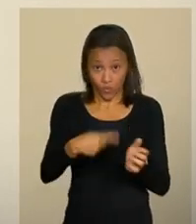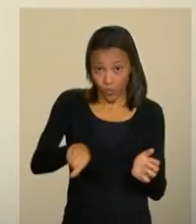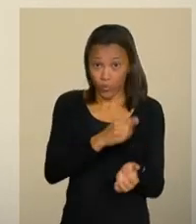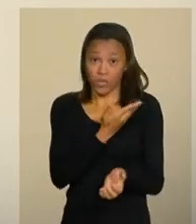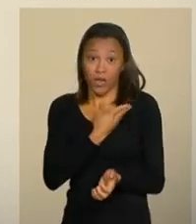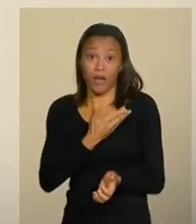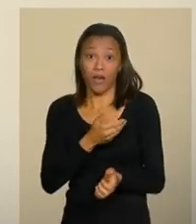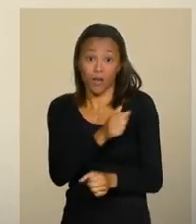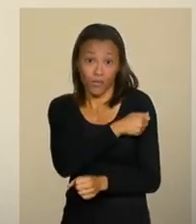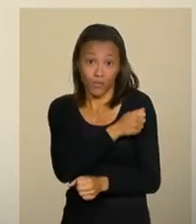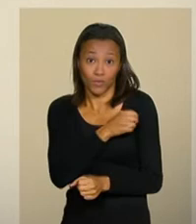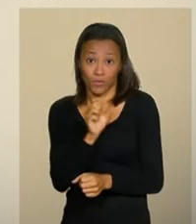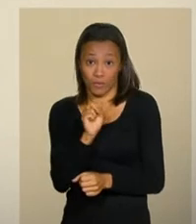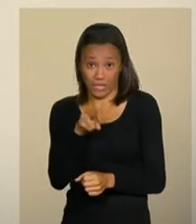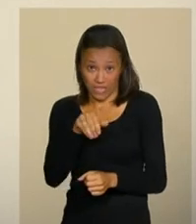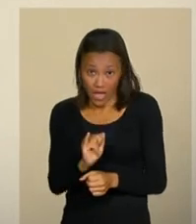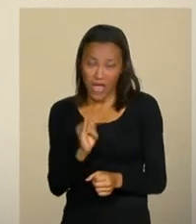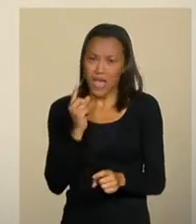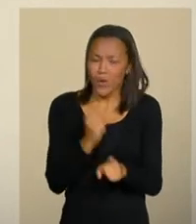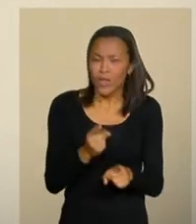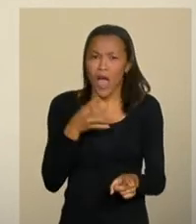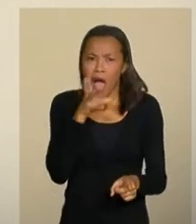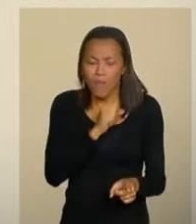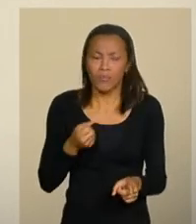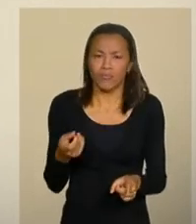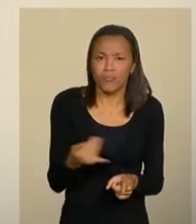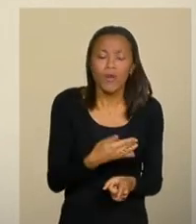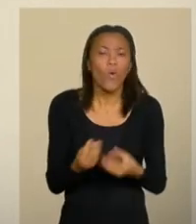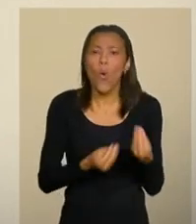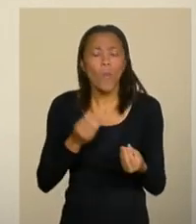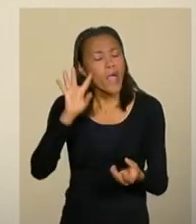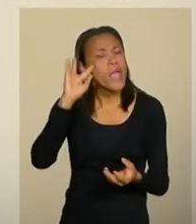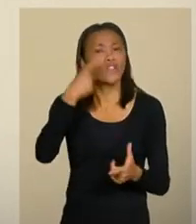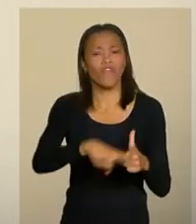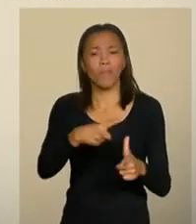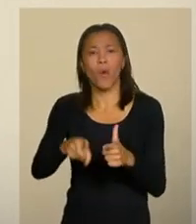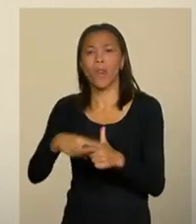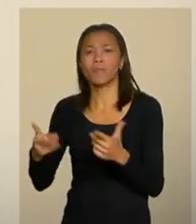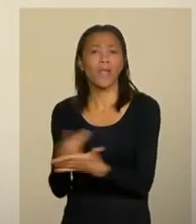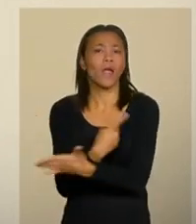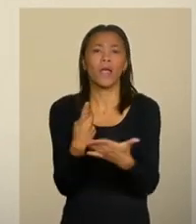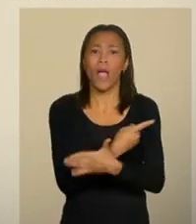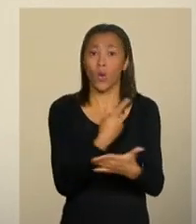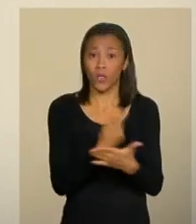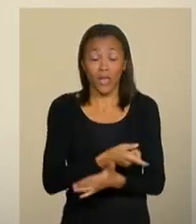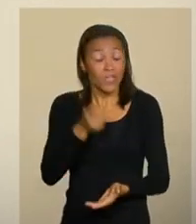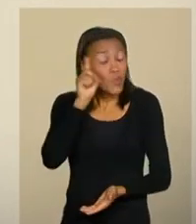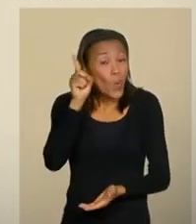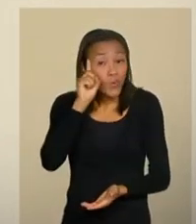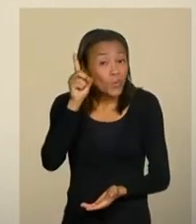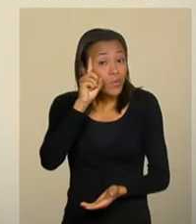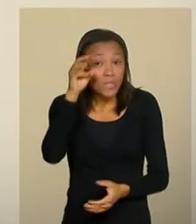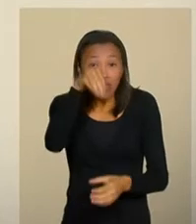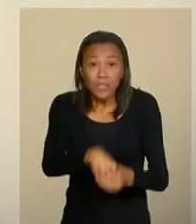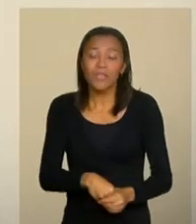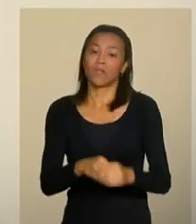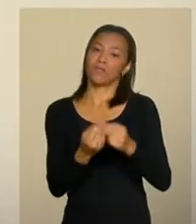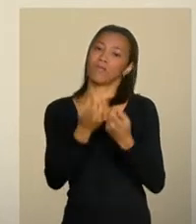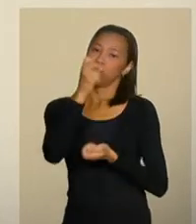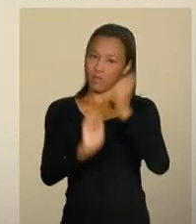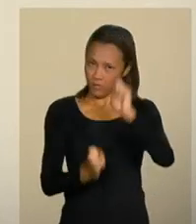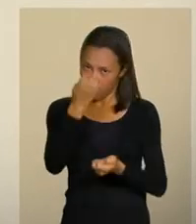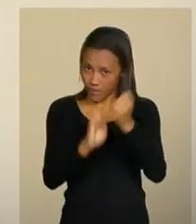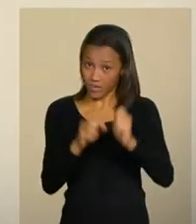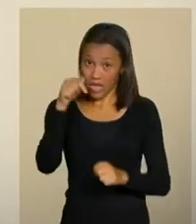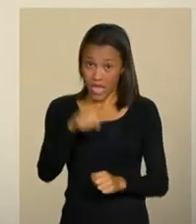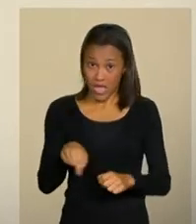encontrar com rapidez e eficiência soluções para os problemas que aparecem todos os dias nas empresas eles